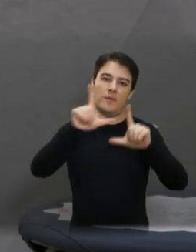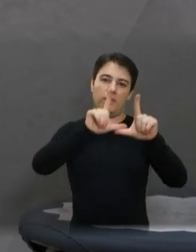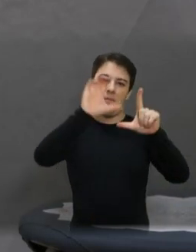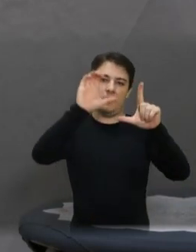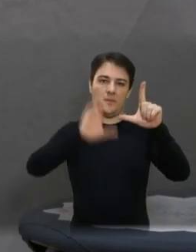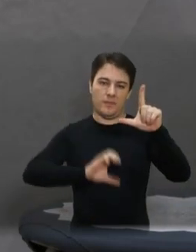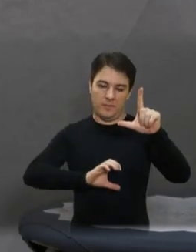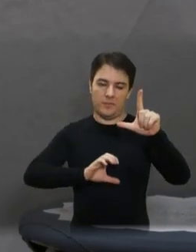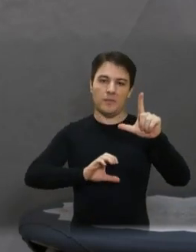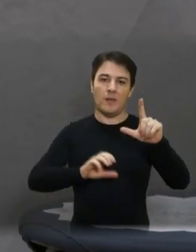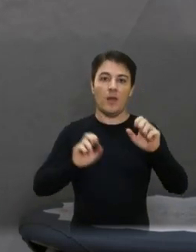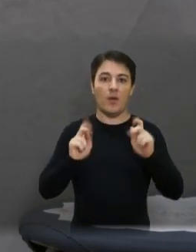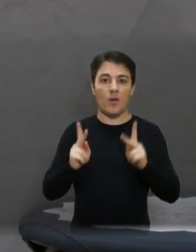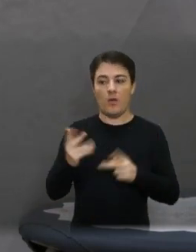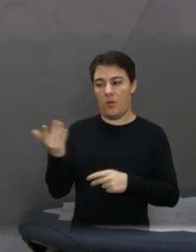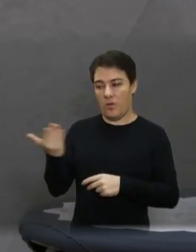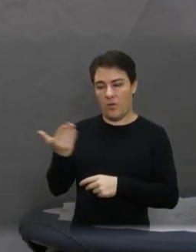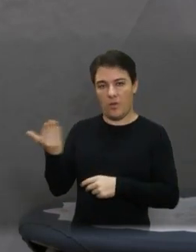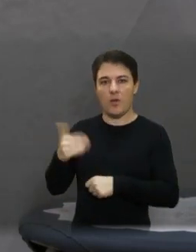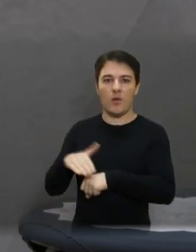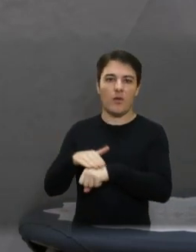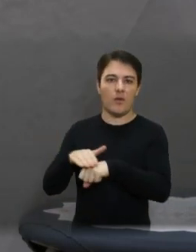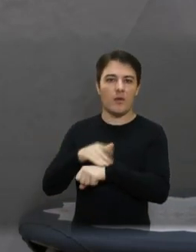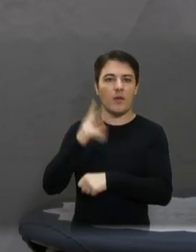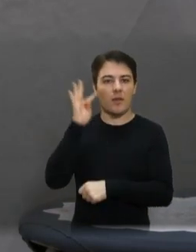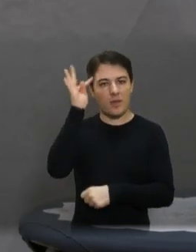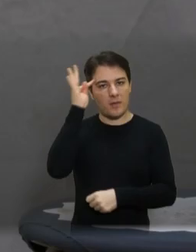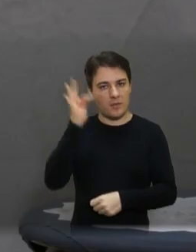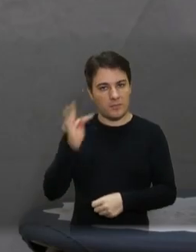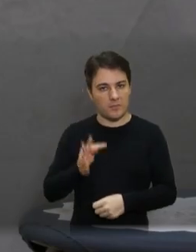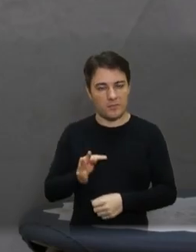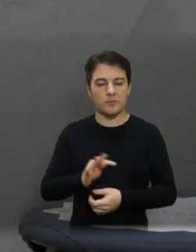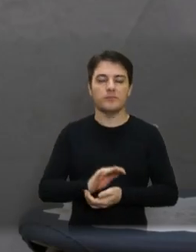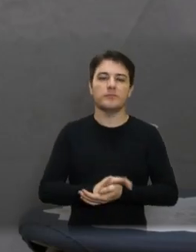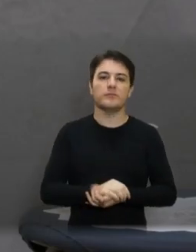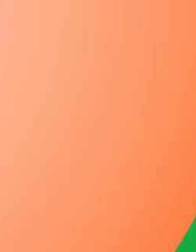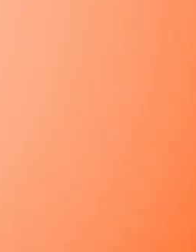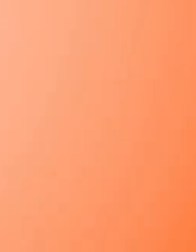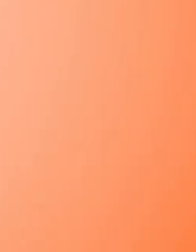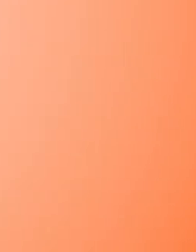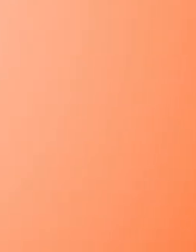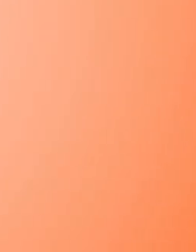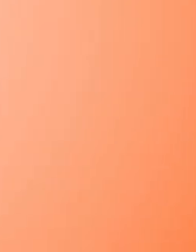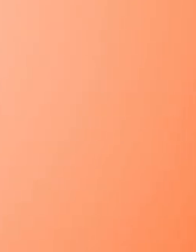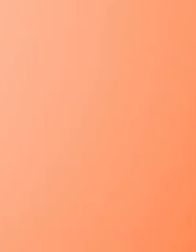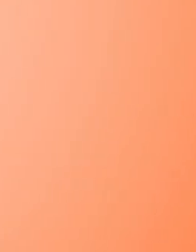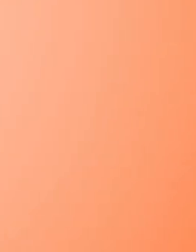vereadores em Ação conversando com a vereadora Tainara faria o